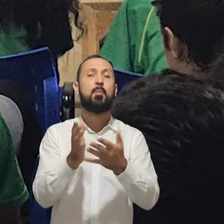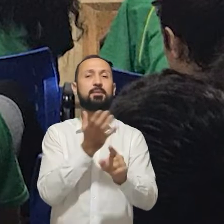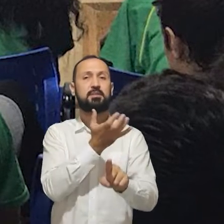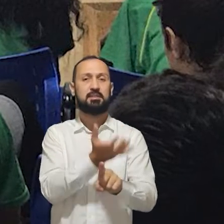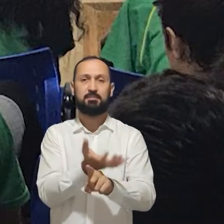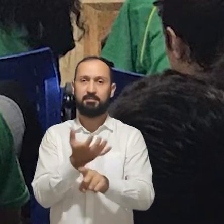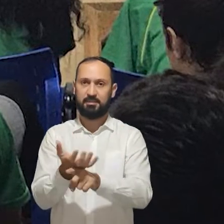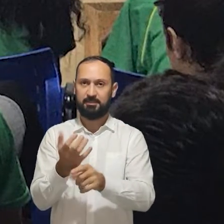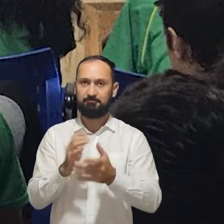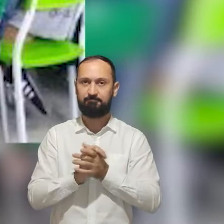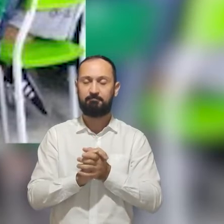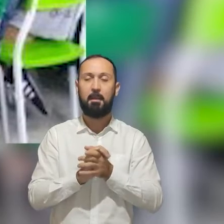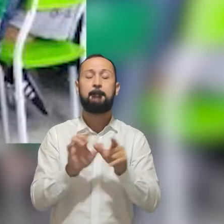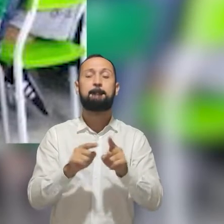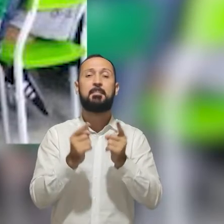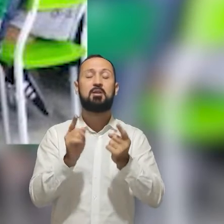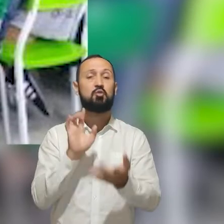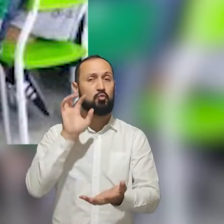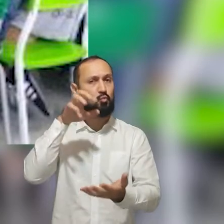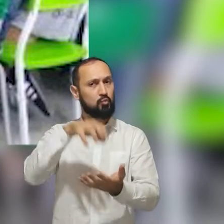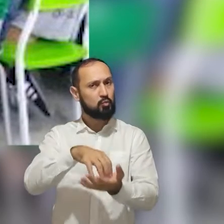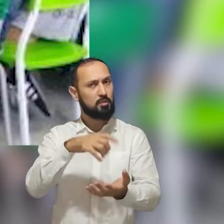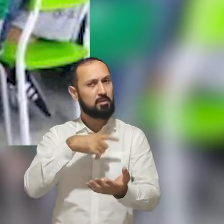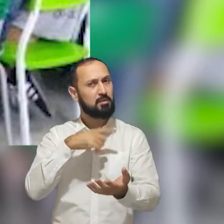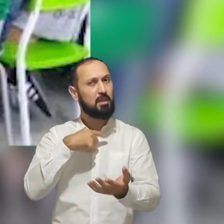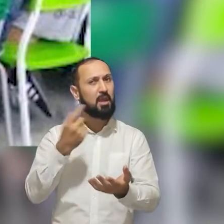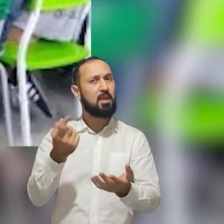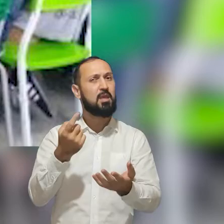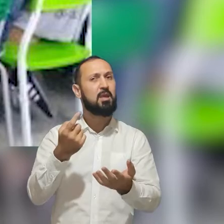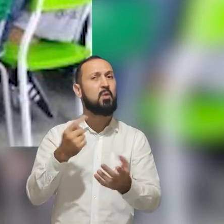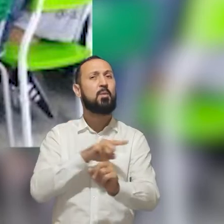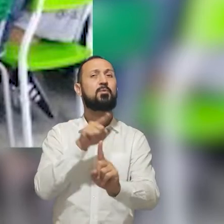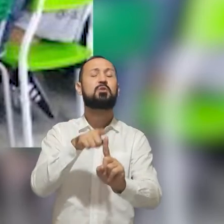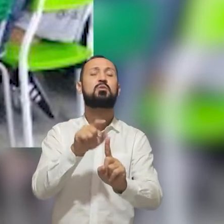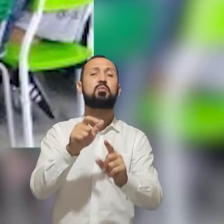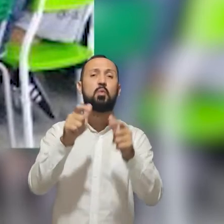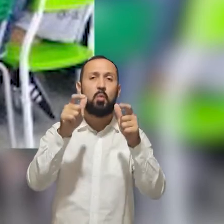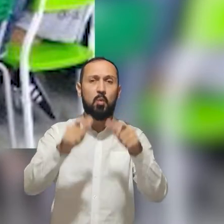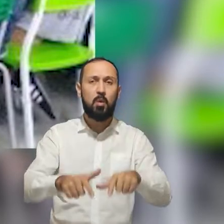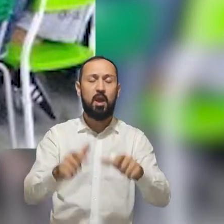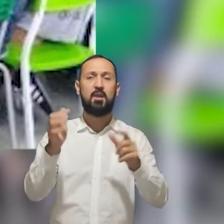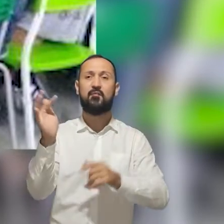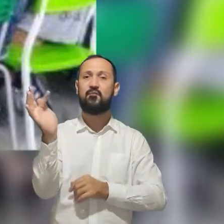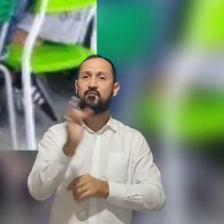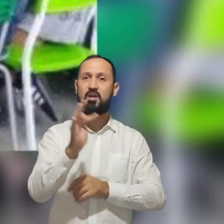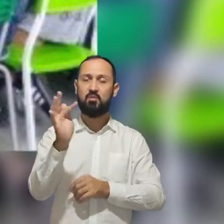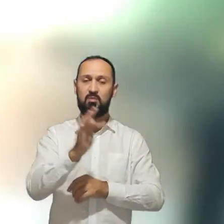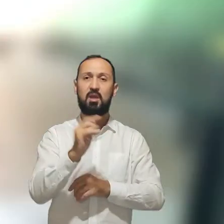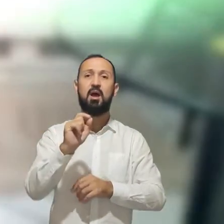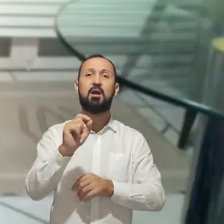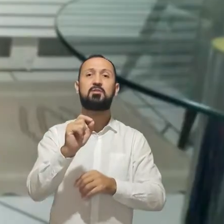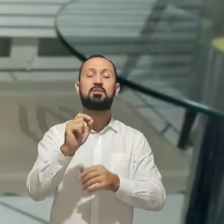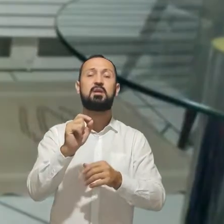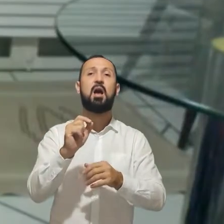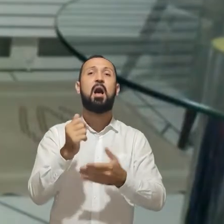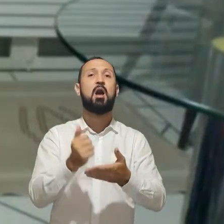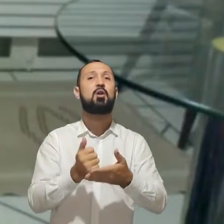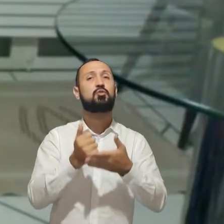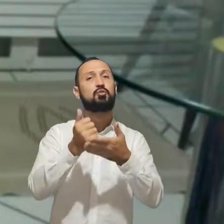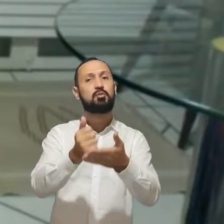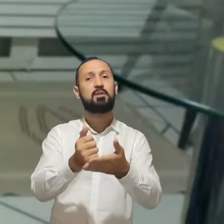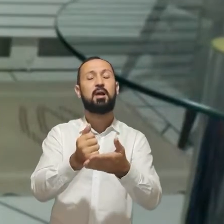de determinadas disciplinas. Mas o NUPEC ele tem a intenção de ir além do espaço da universidade e